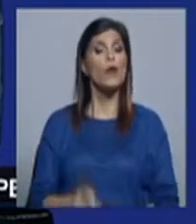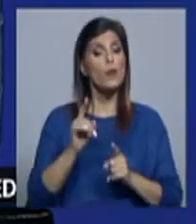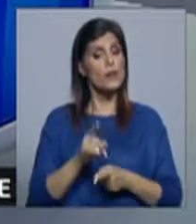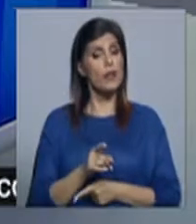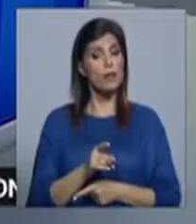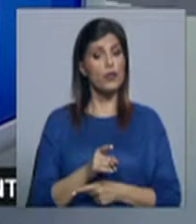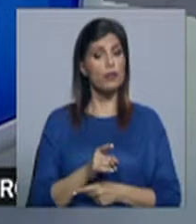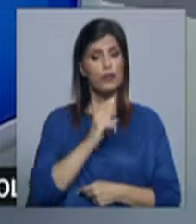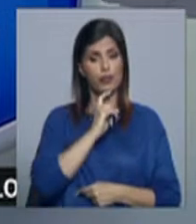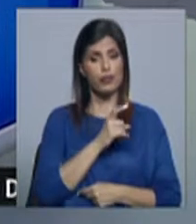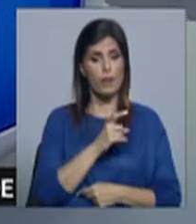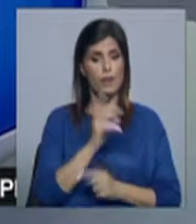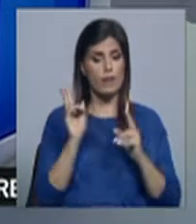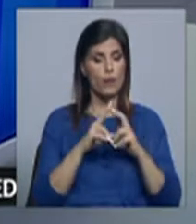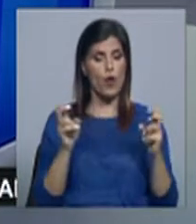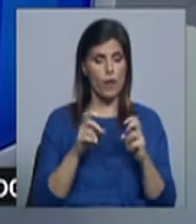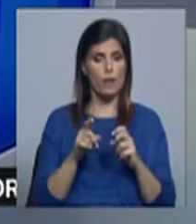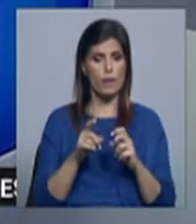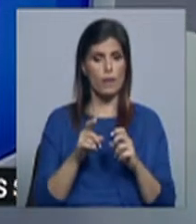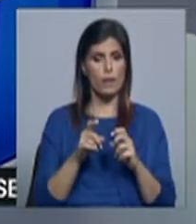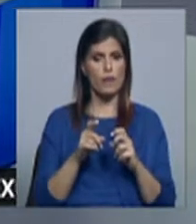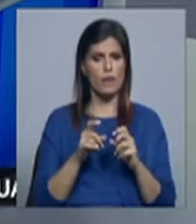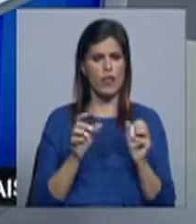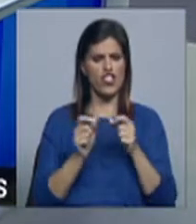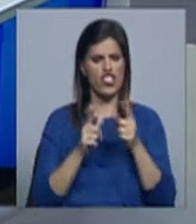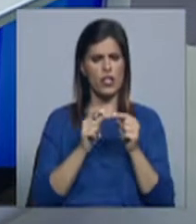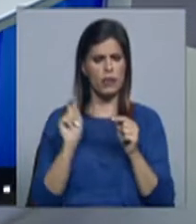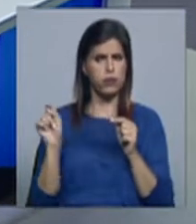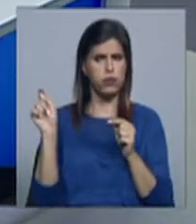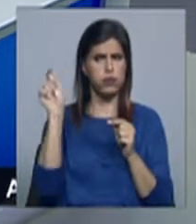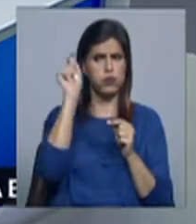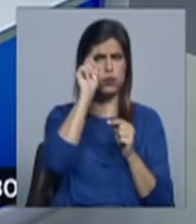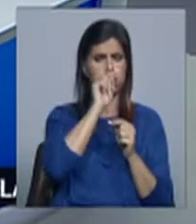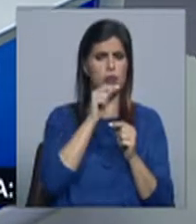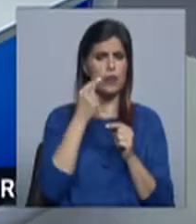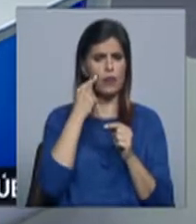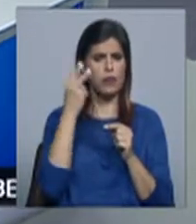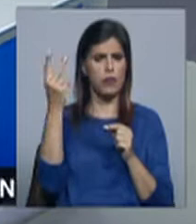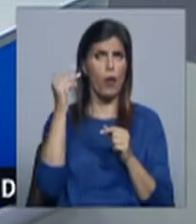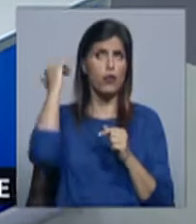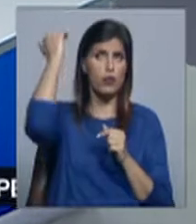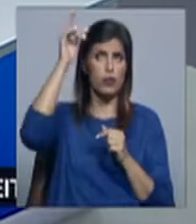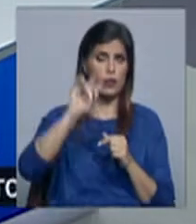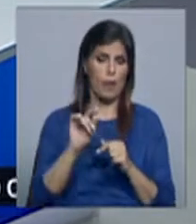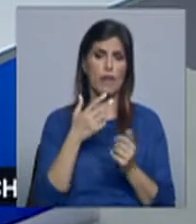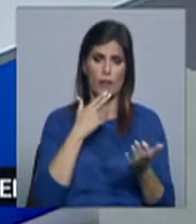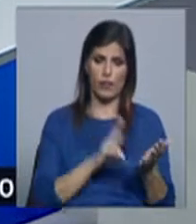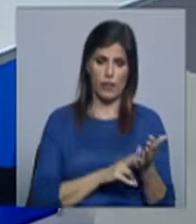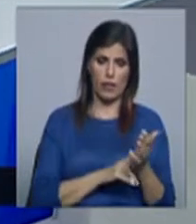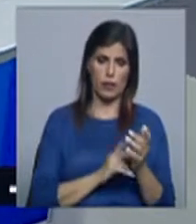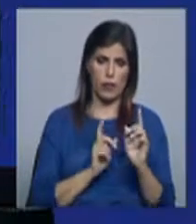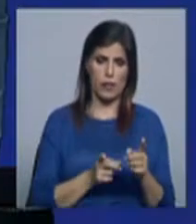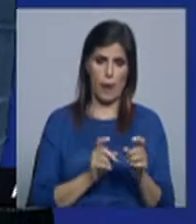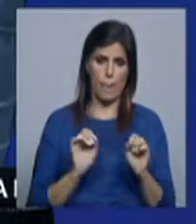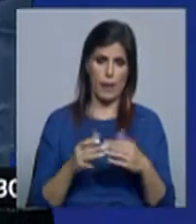o anúncio da descoberta de um enxame de estrelas e vamos também viajar até ao futuro. É verdade. Vamos então começar com esta